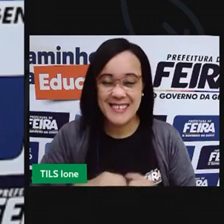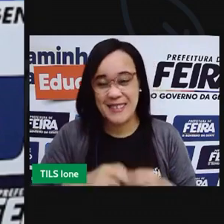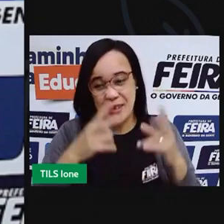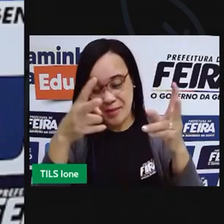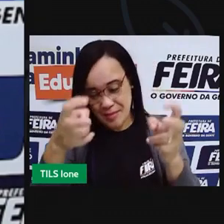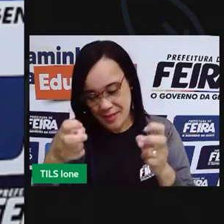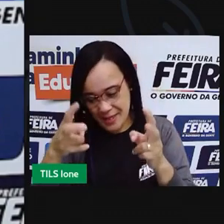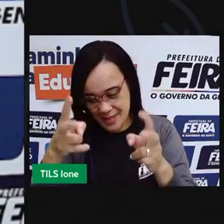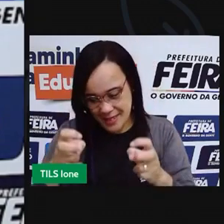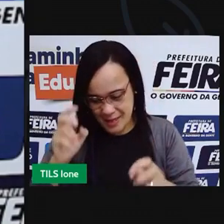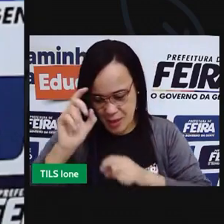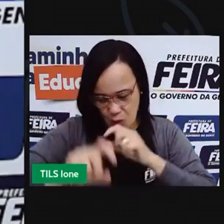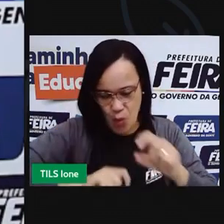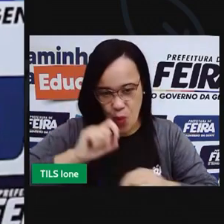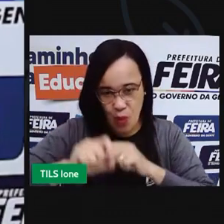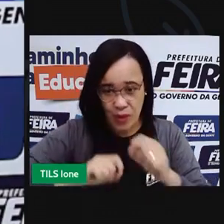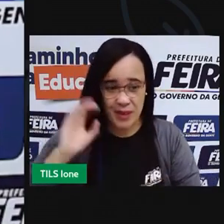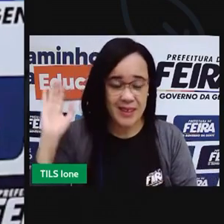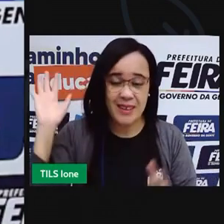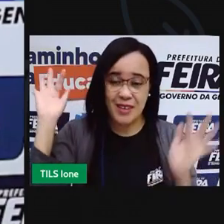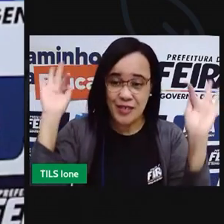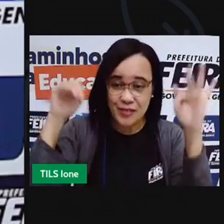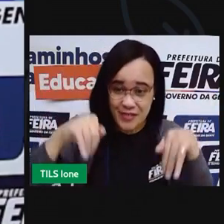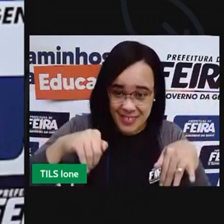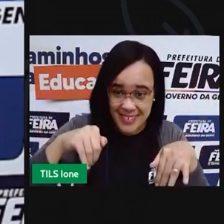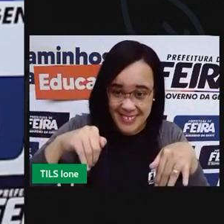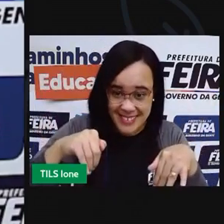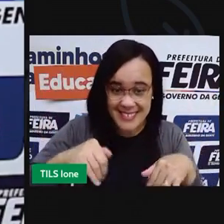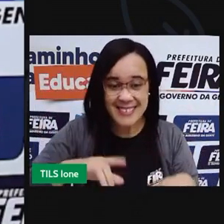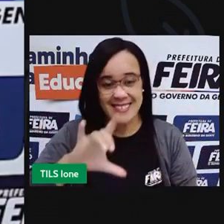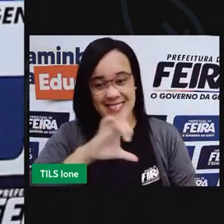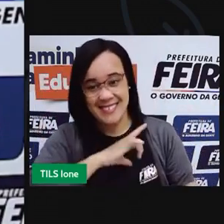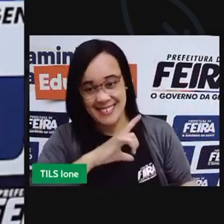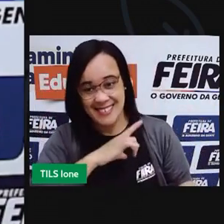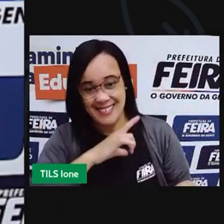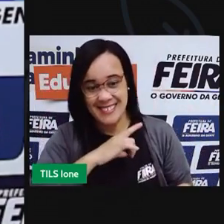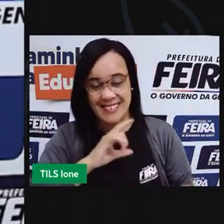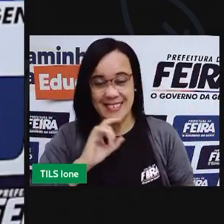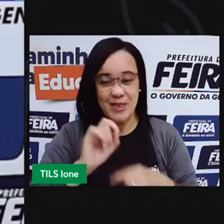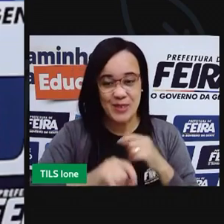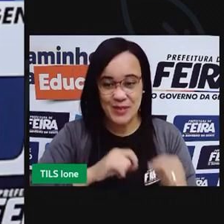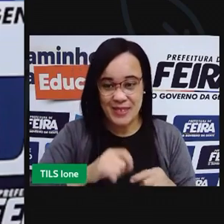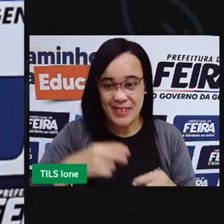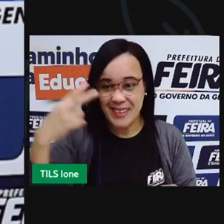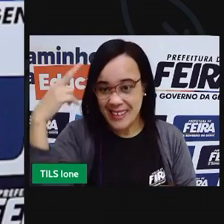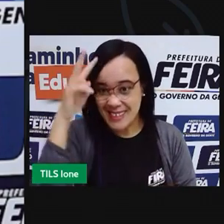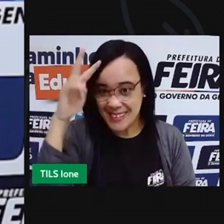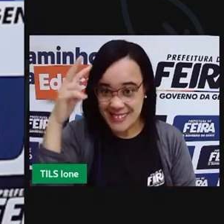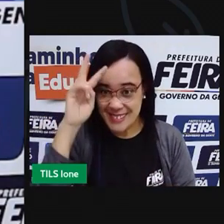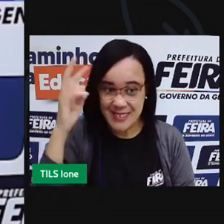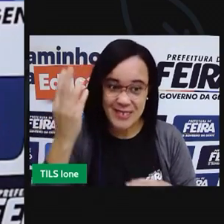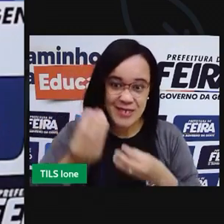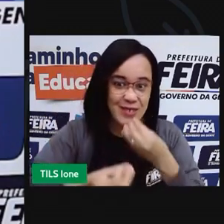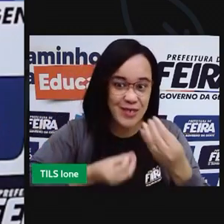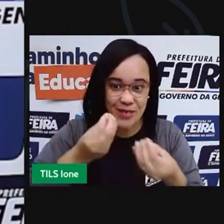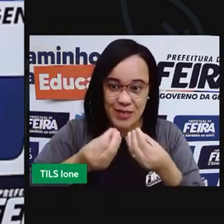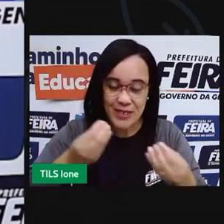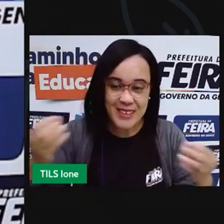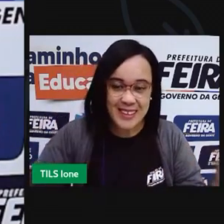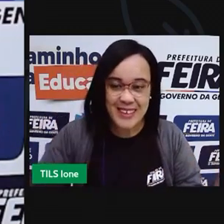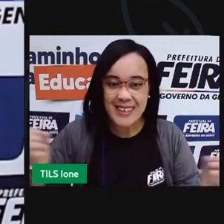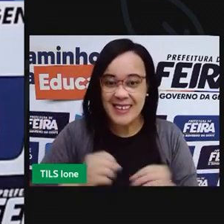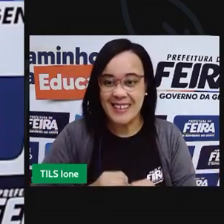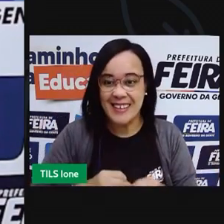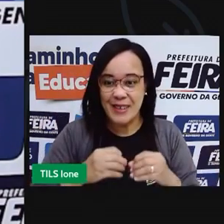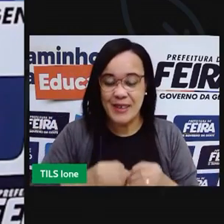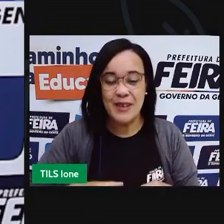Perceberam que ali no final tinha o desfecho dessa história, né? Revelou